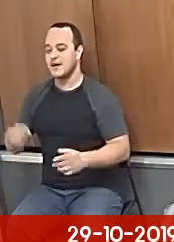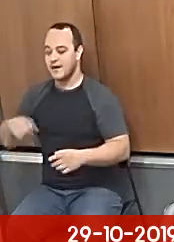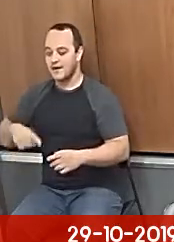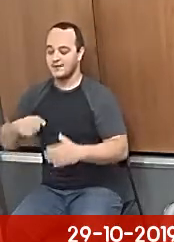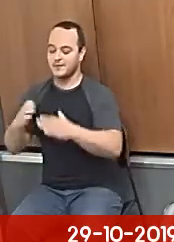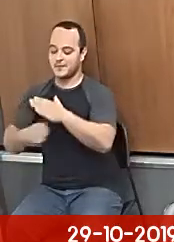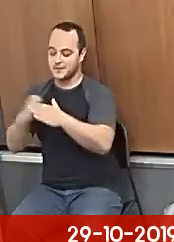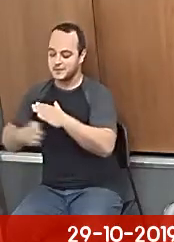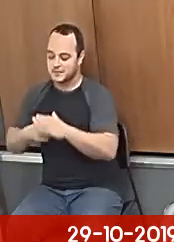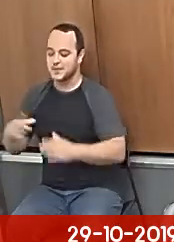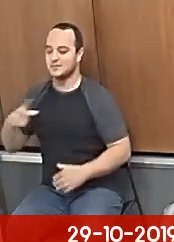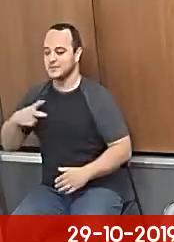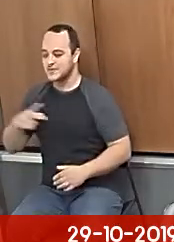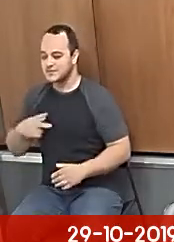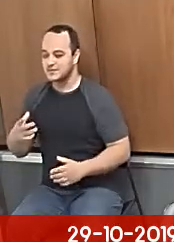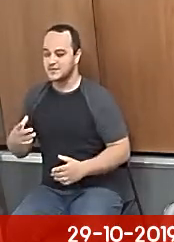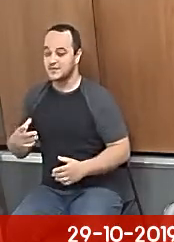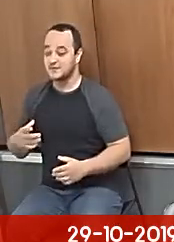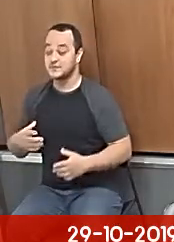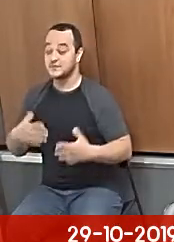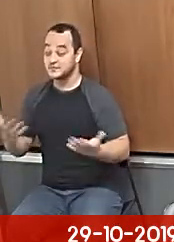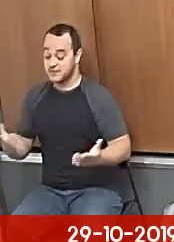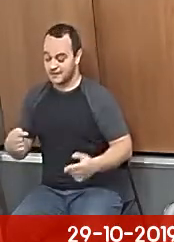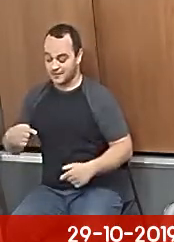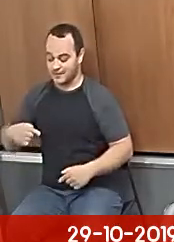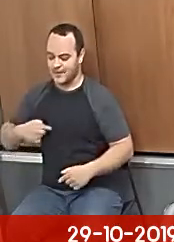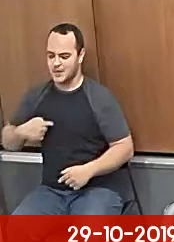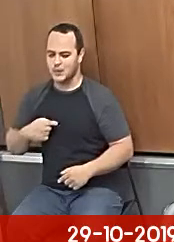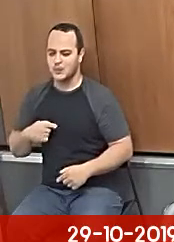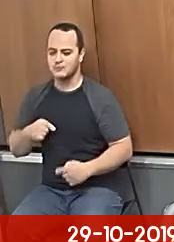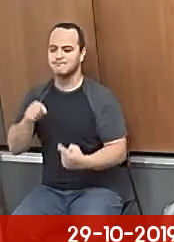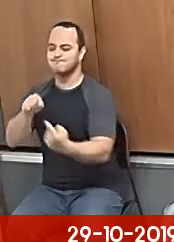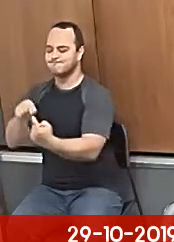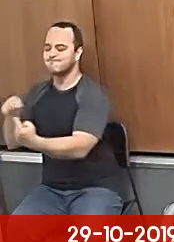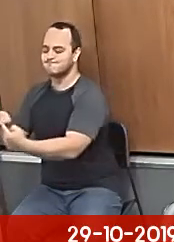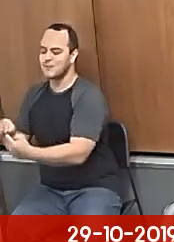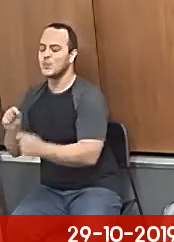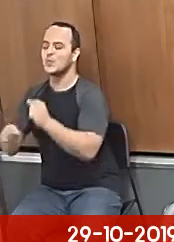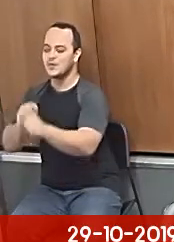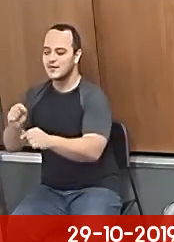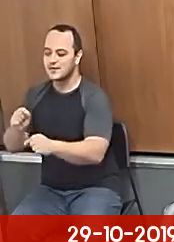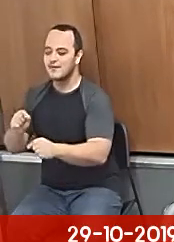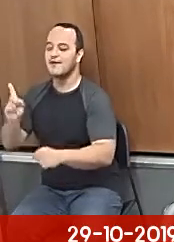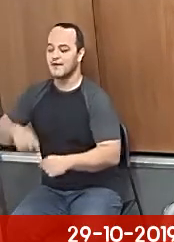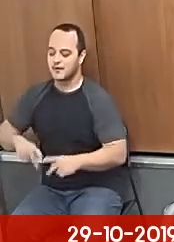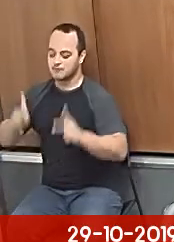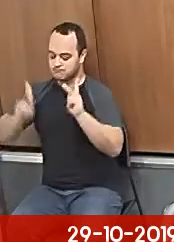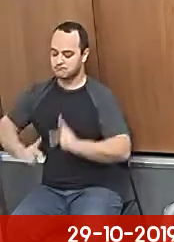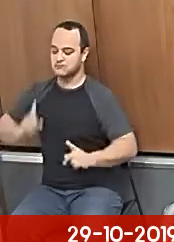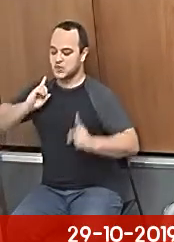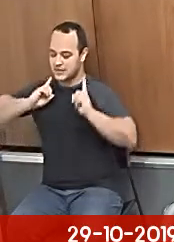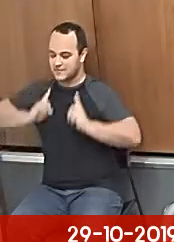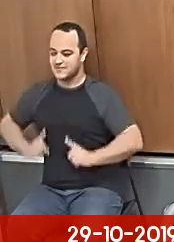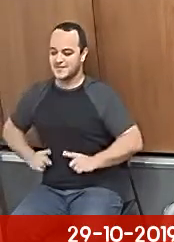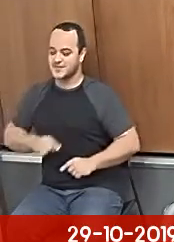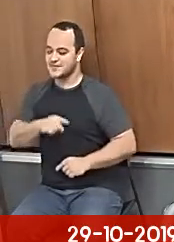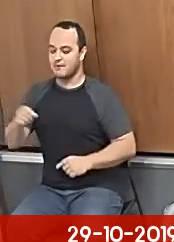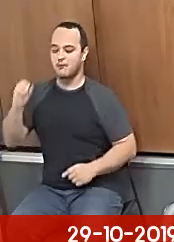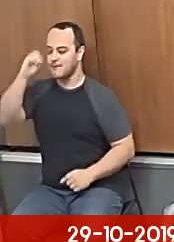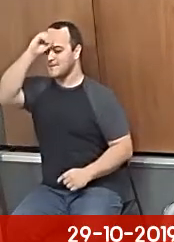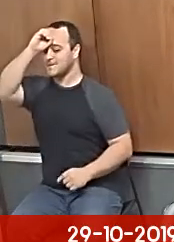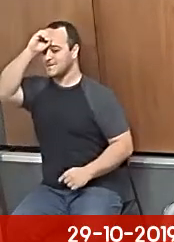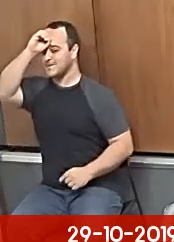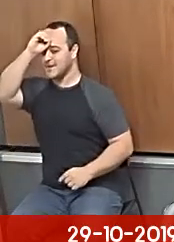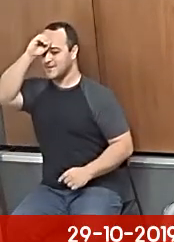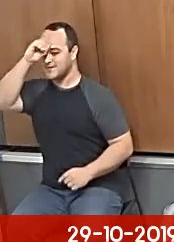para isso, é alcançar os deficientes que hoje, 9 horas da manhã, acabaram de perder a perna. É só vocês irem lá no Hospital de Lombéria e vocês vão